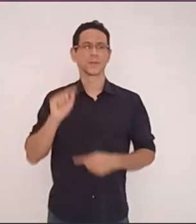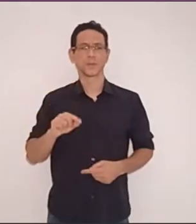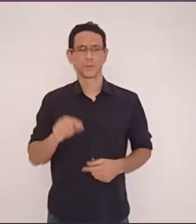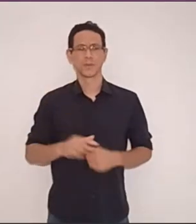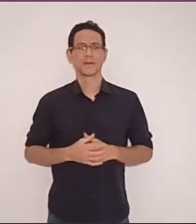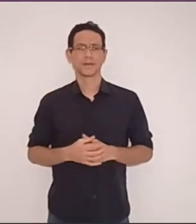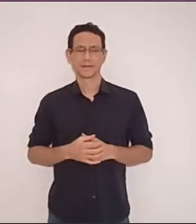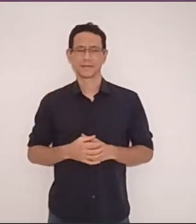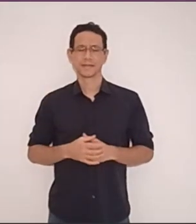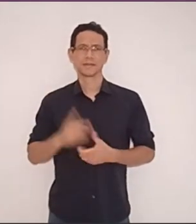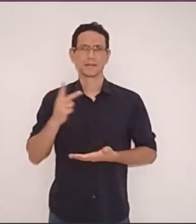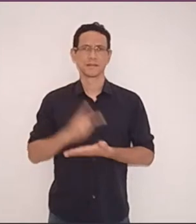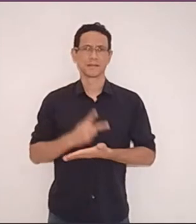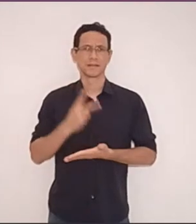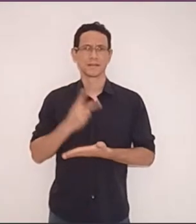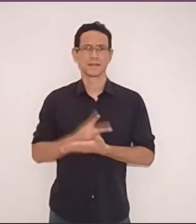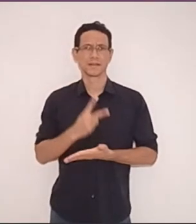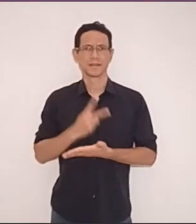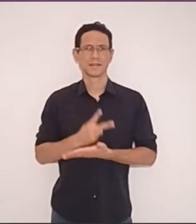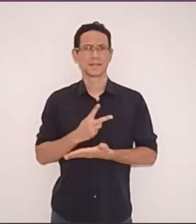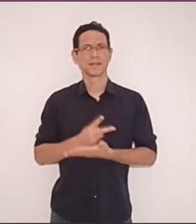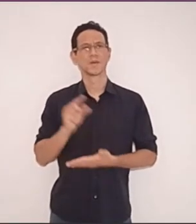Essas são